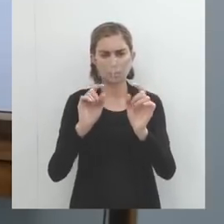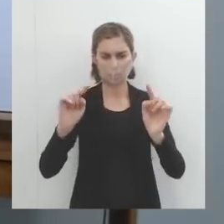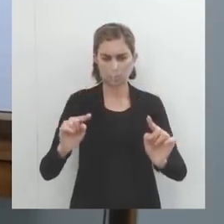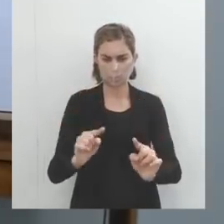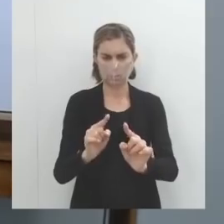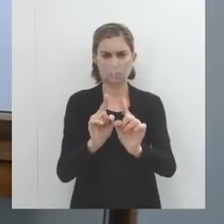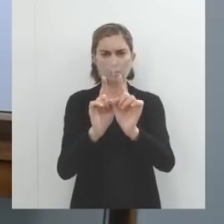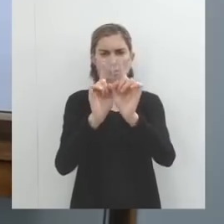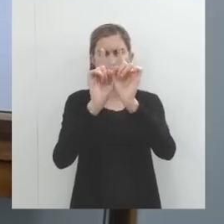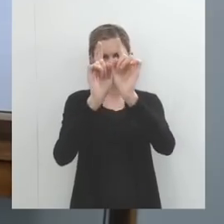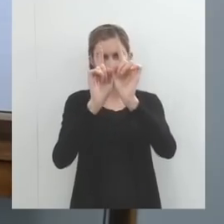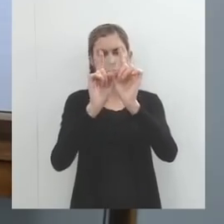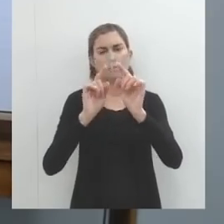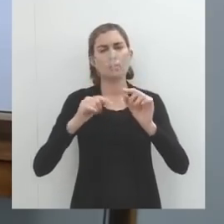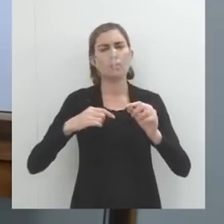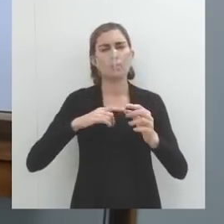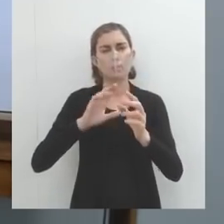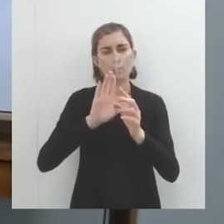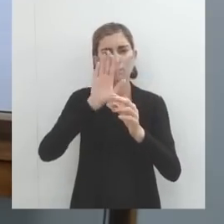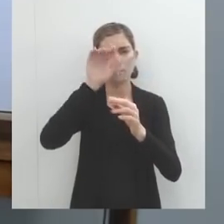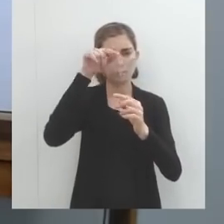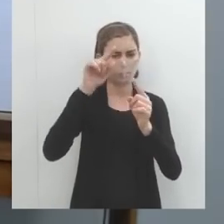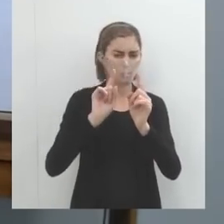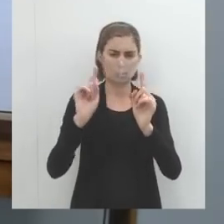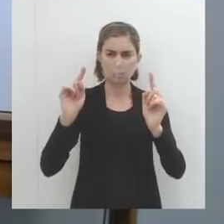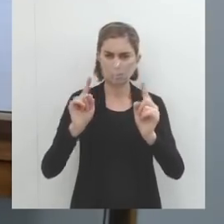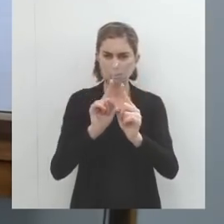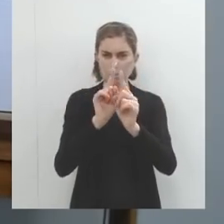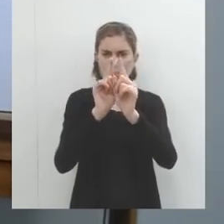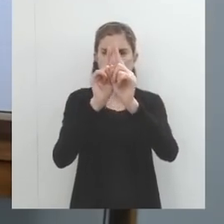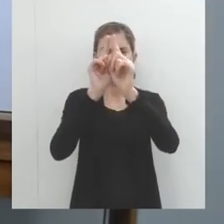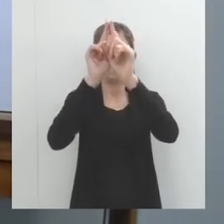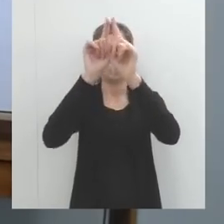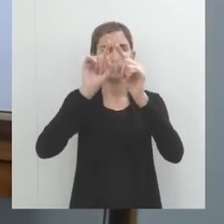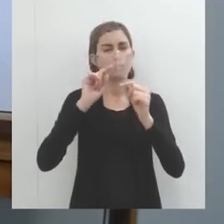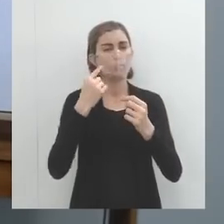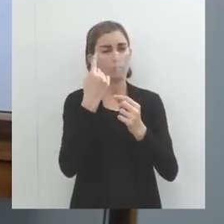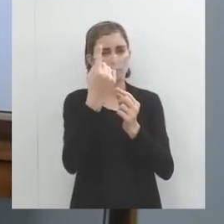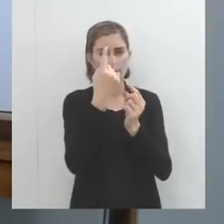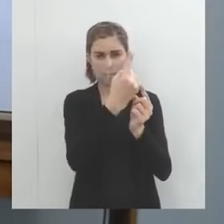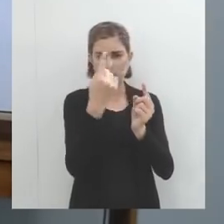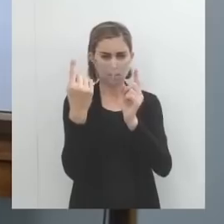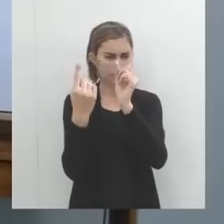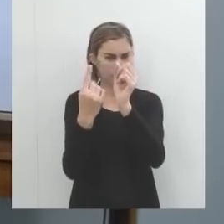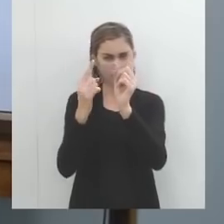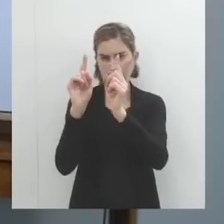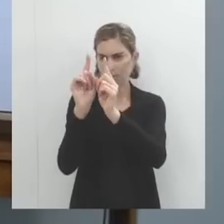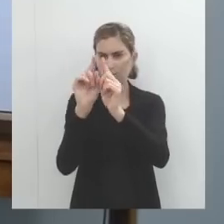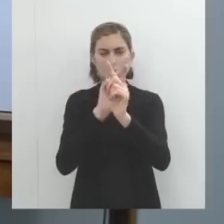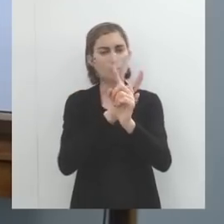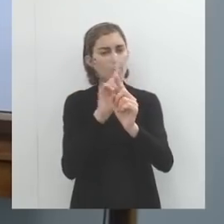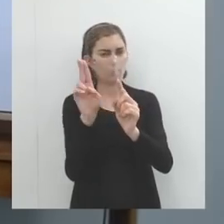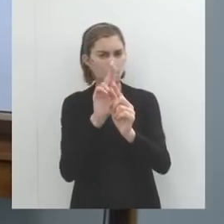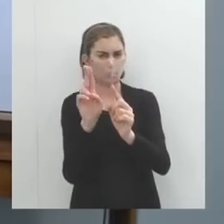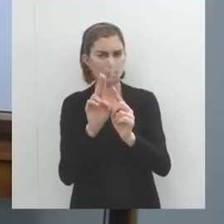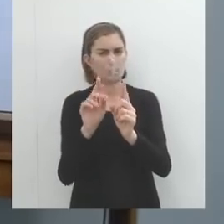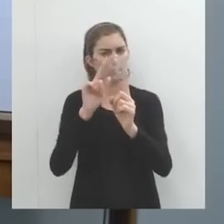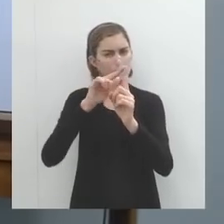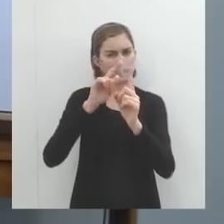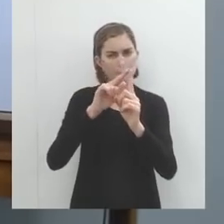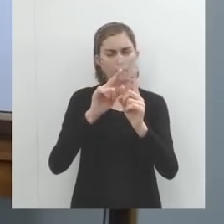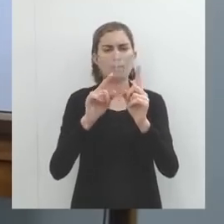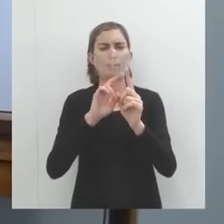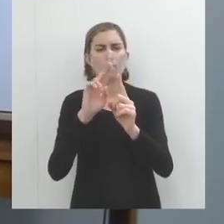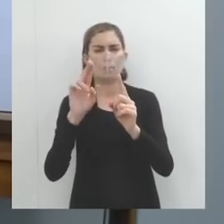saída, vai ser um canal só. Vai emendando, sendo que cada parte tem um nome. A primeira